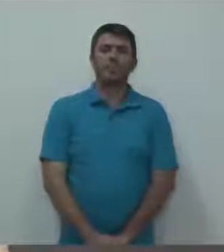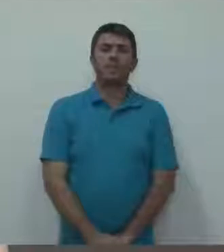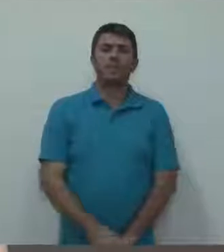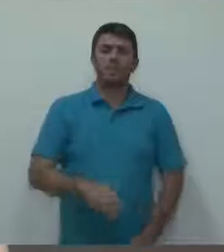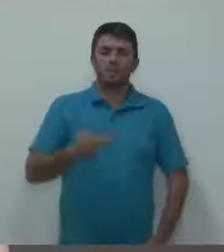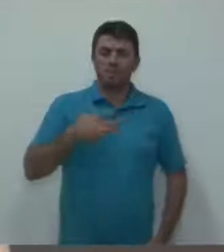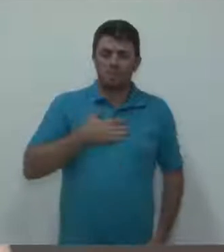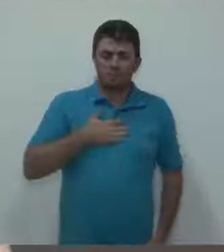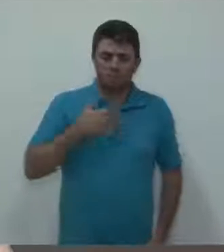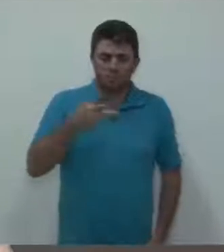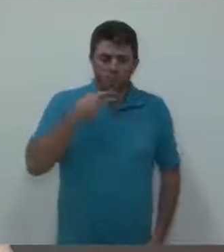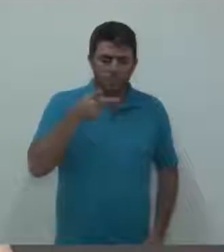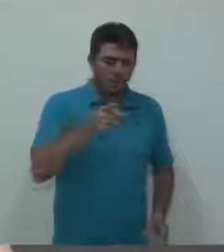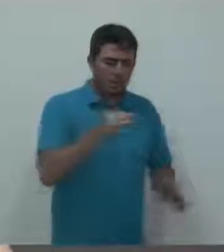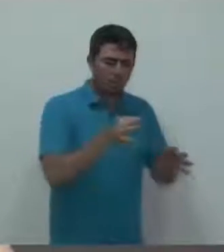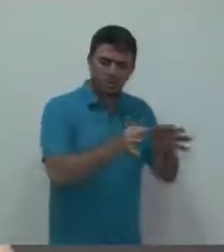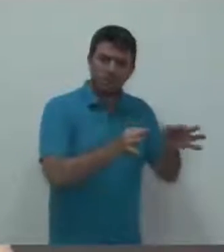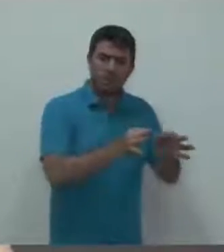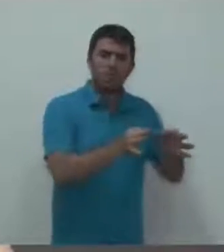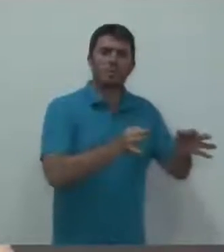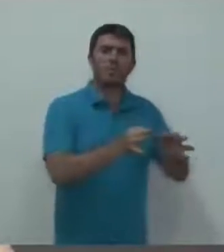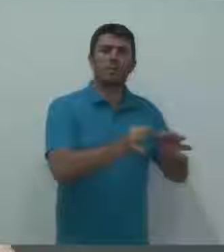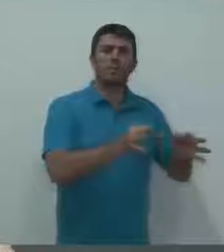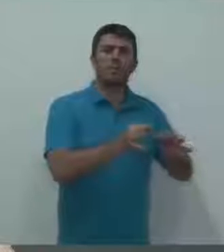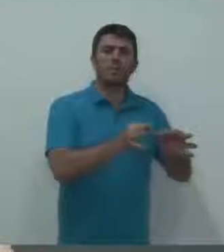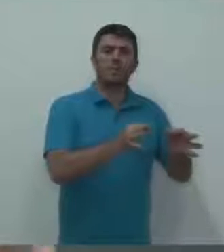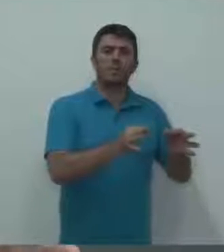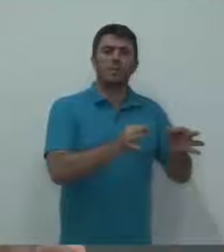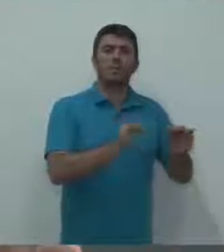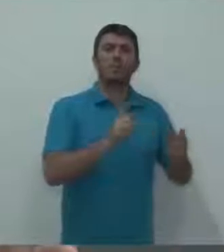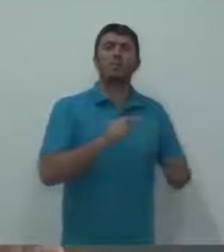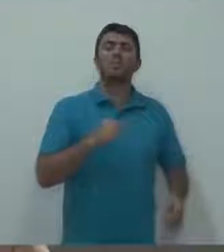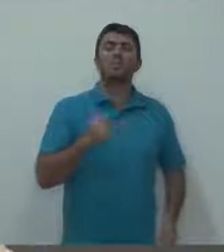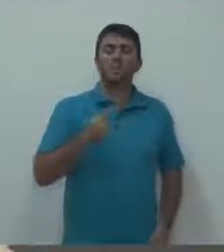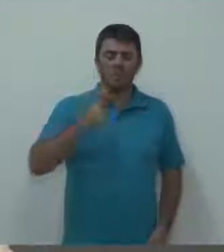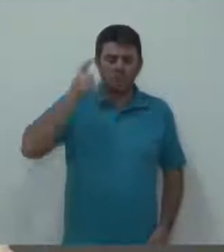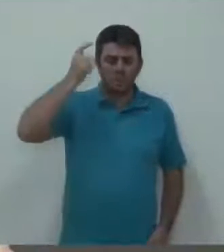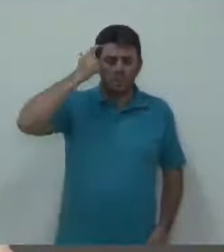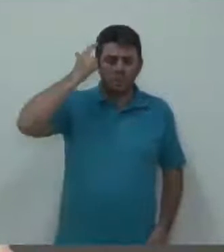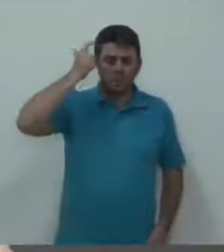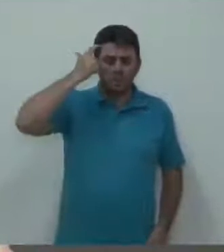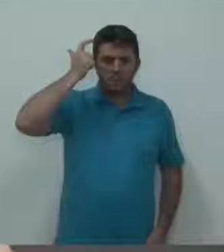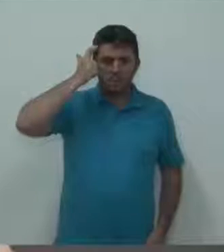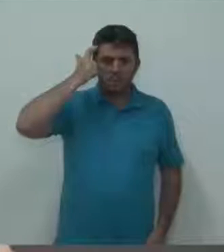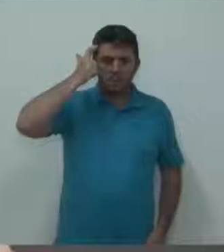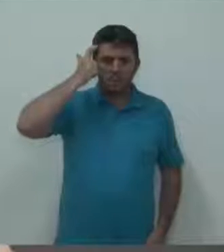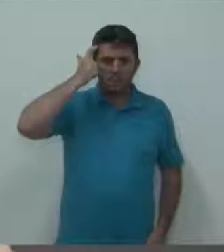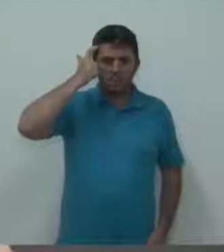plano, gente, como já explicou o Marquinhos, inclusive, a ideia aqui, volto a repetir, é mobilidade.